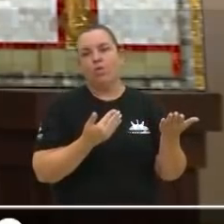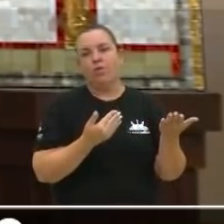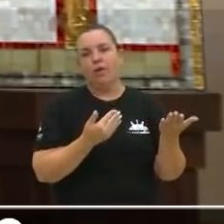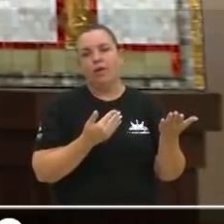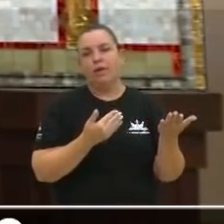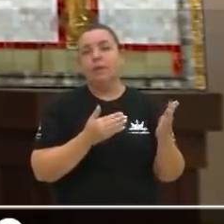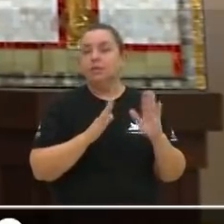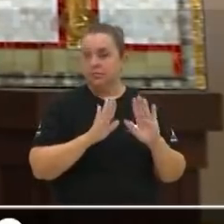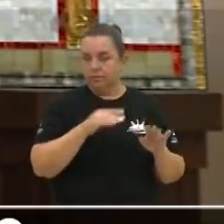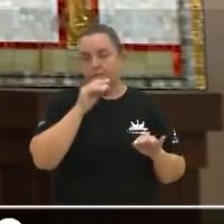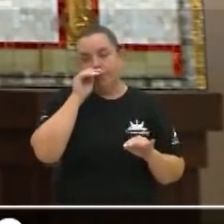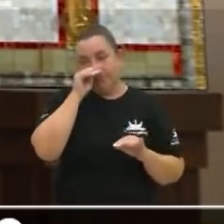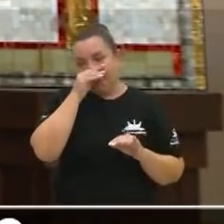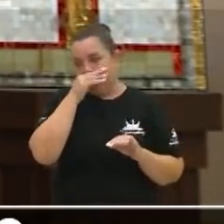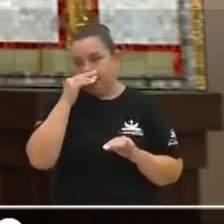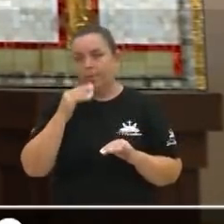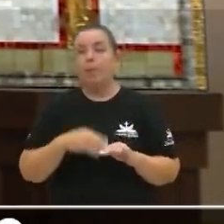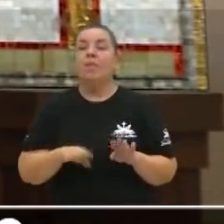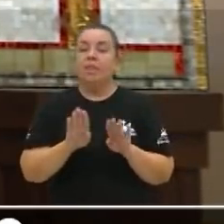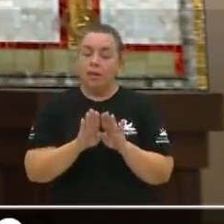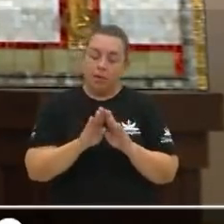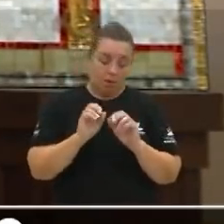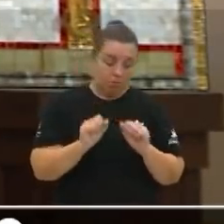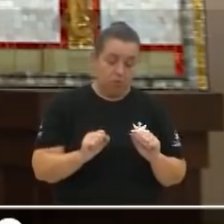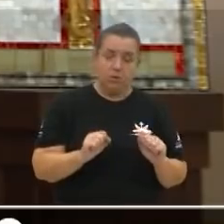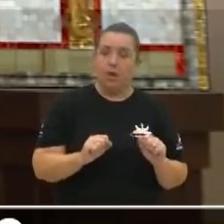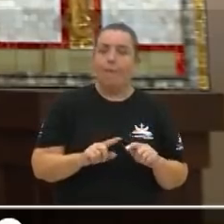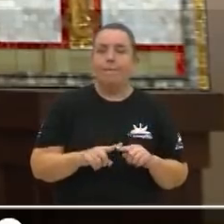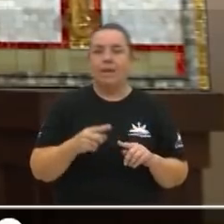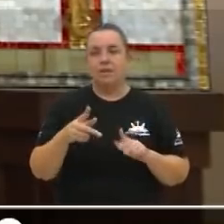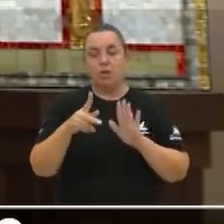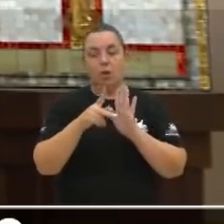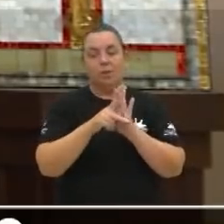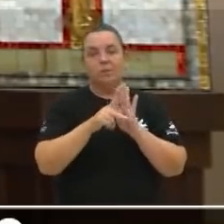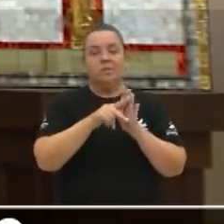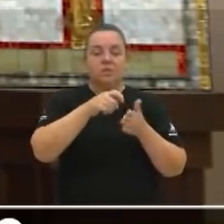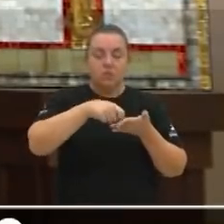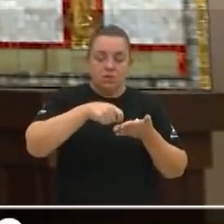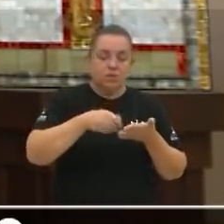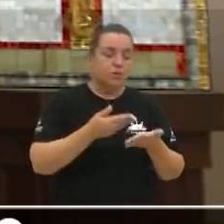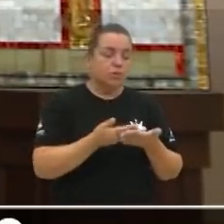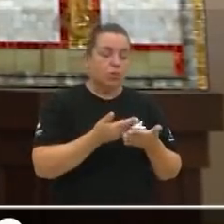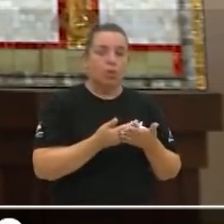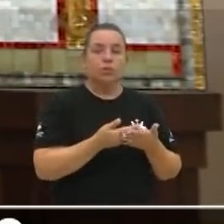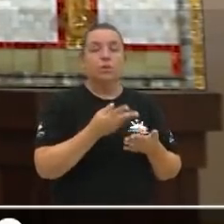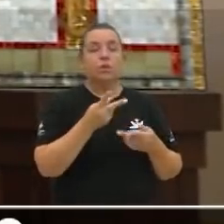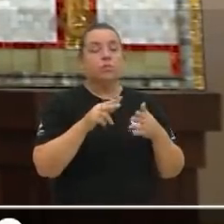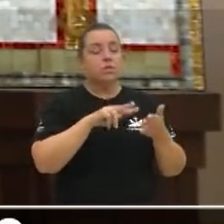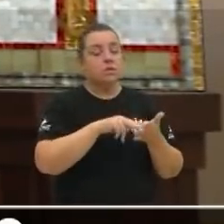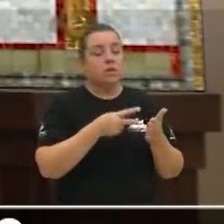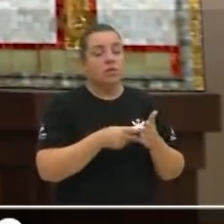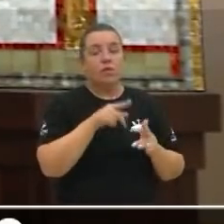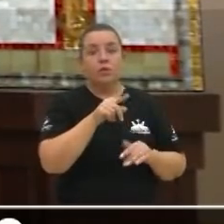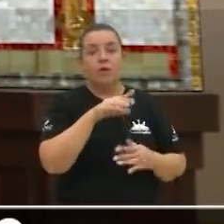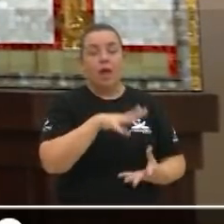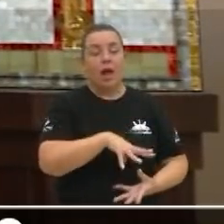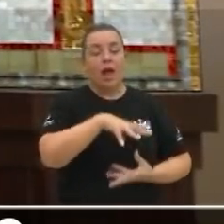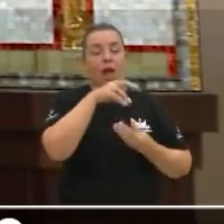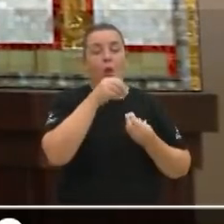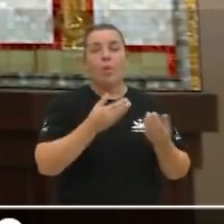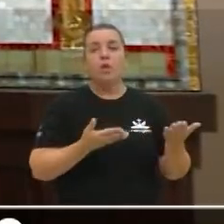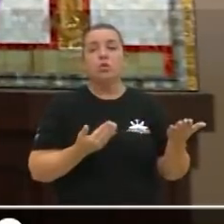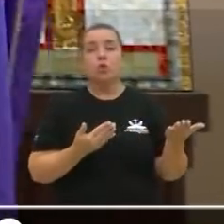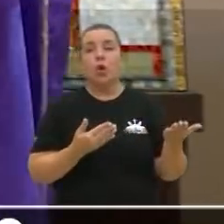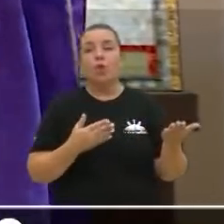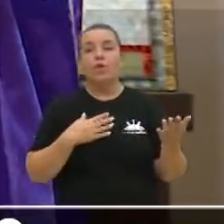jovem cronologicamente também podia mas os próprios estudiosos querem mostrar que é a alma